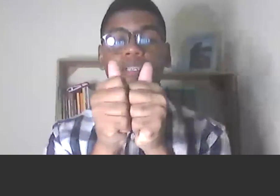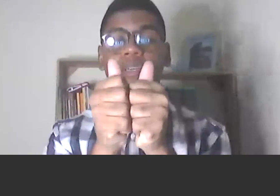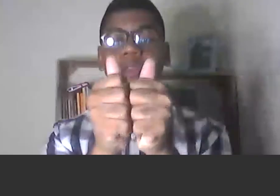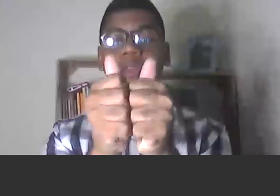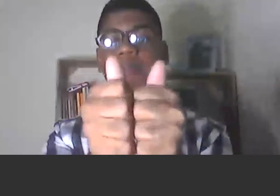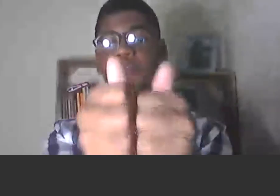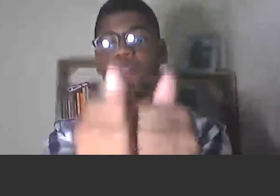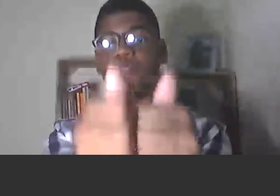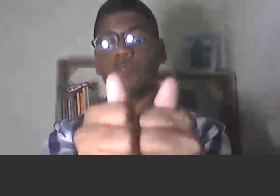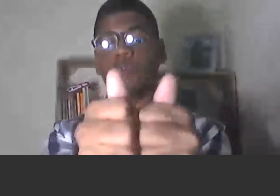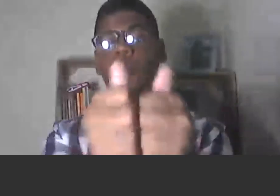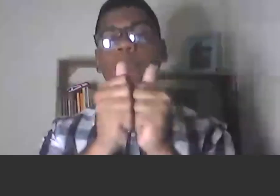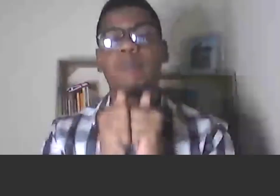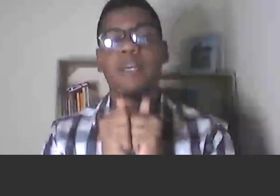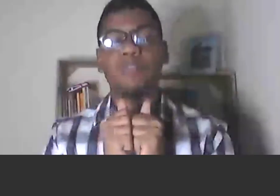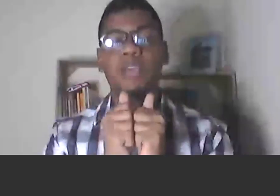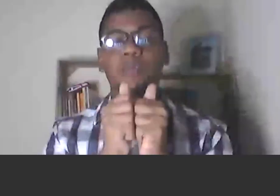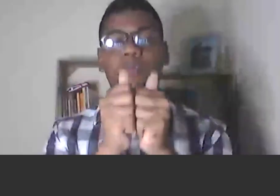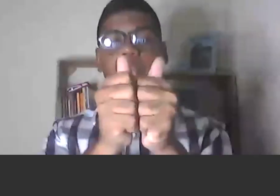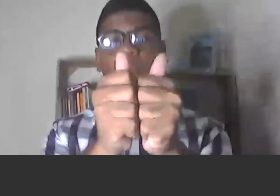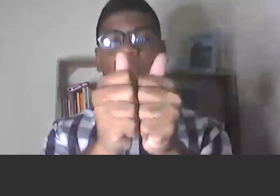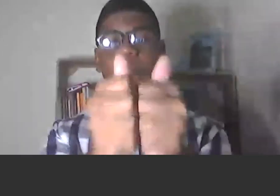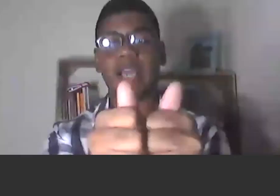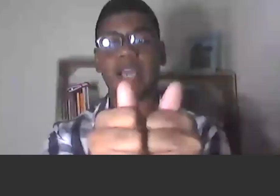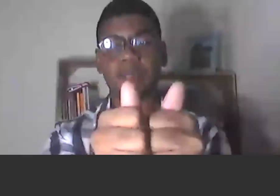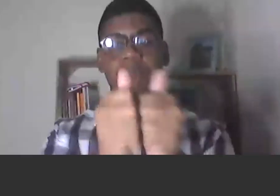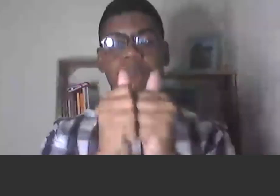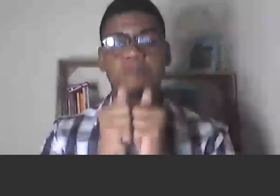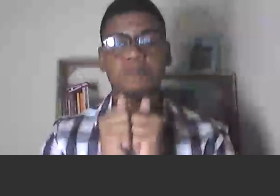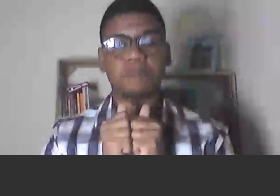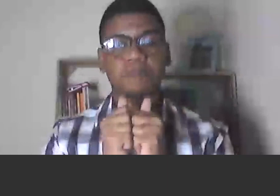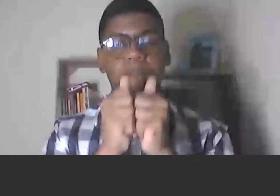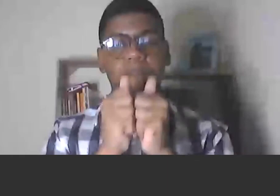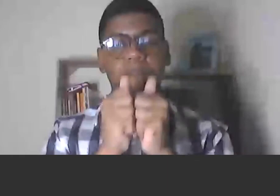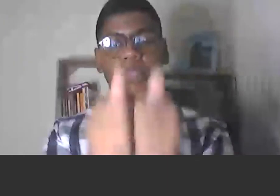da gente para fora do corpo, para o espaço neutro. Acompanhar.